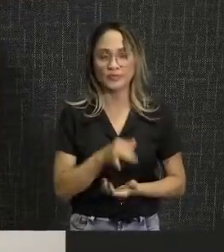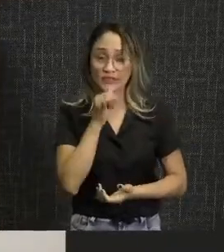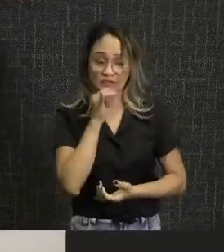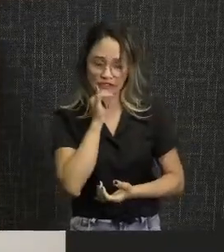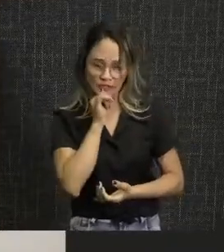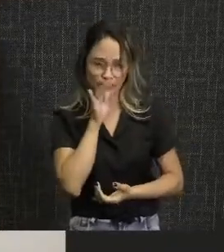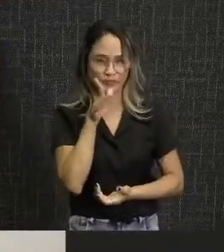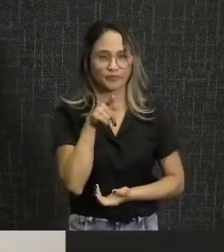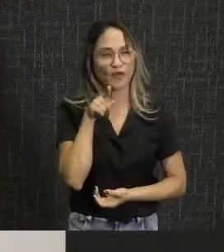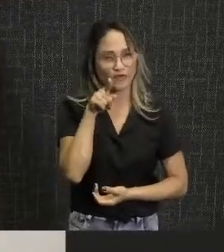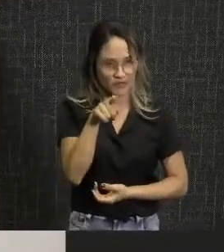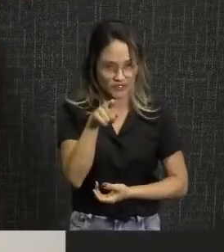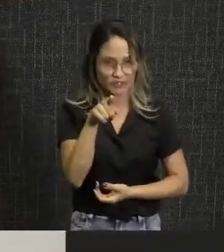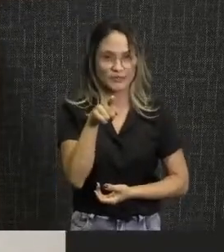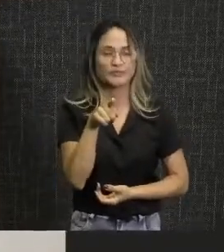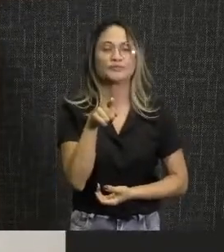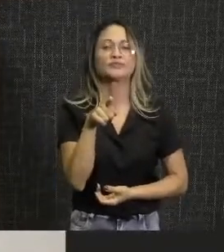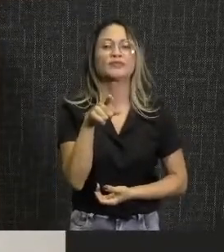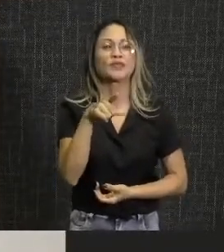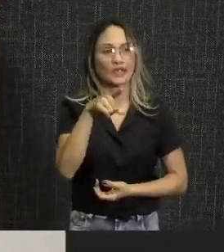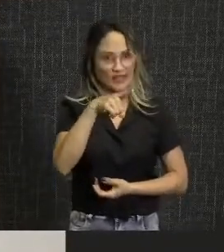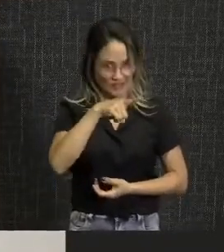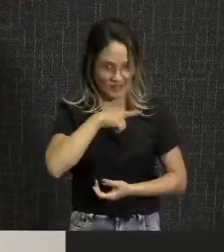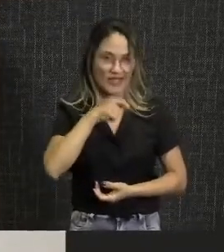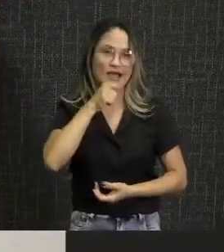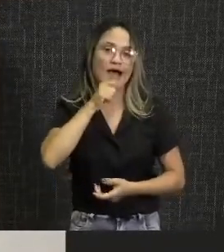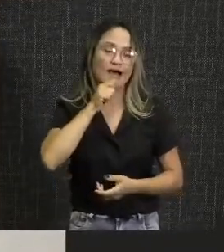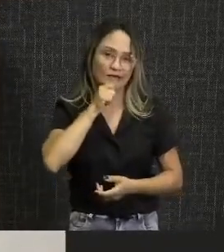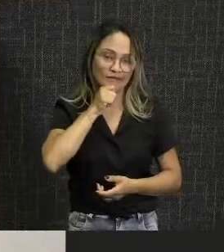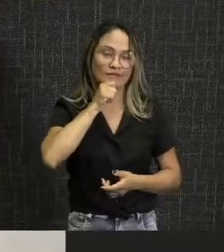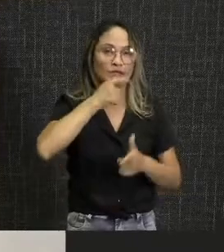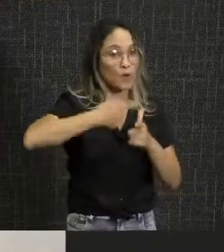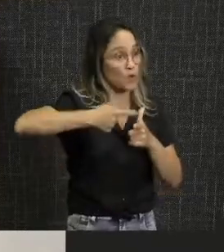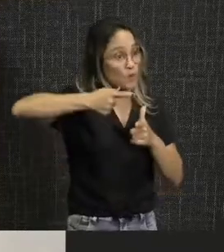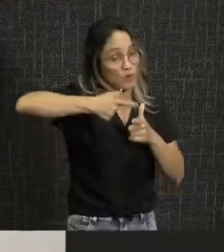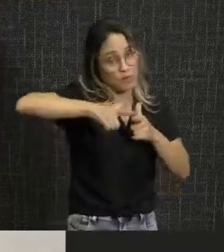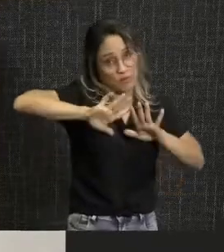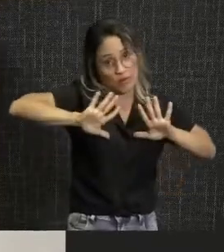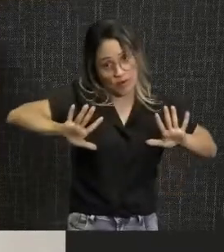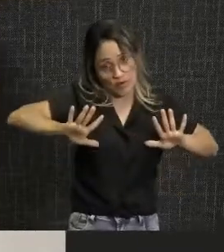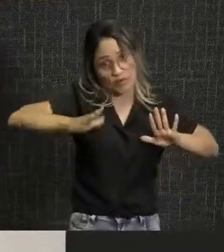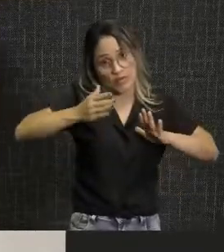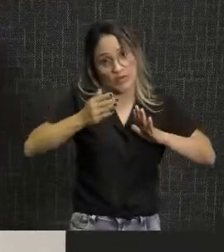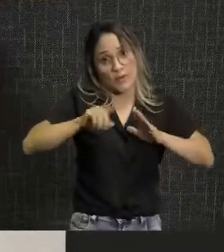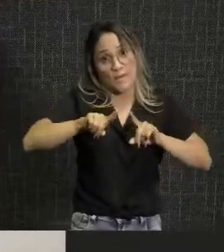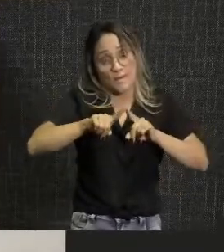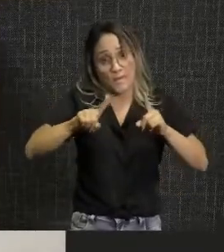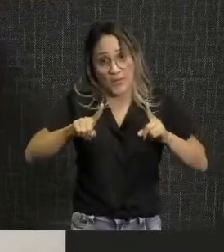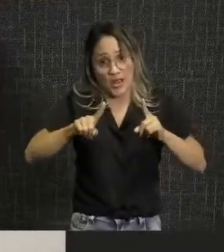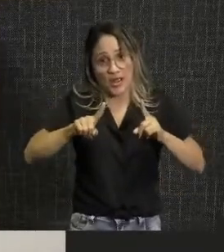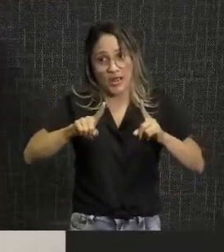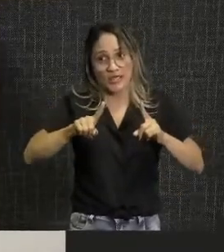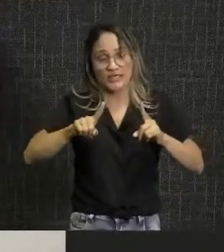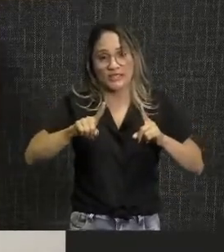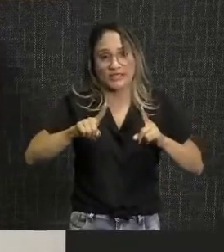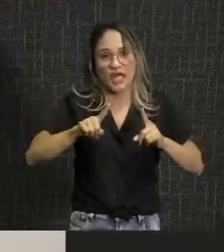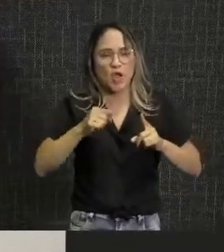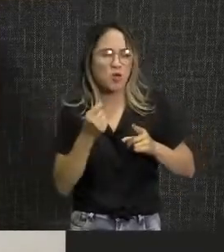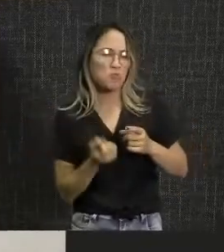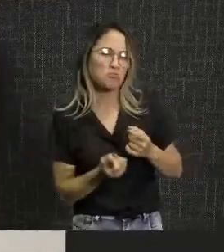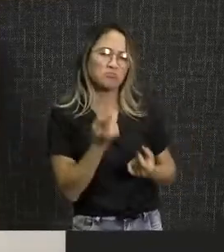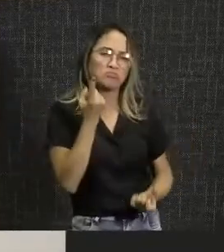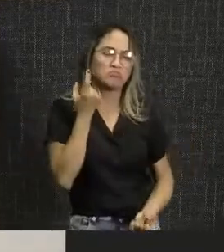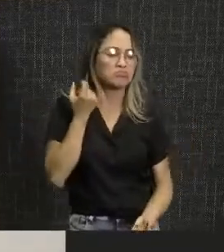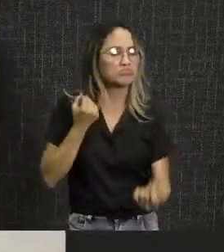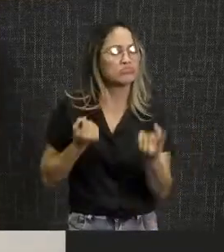você continua tendo casos, enquanto não tiver uma definição, você continua tendo casos, mas estáveis, mas uma taxa muito